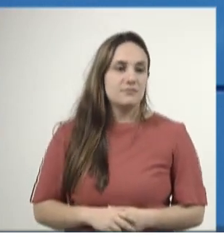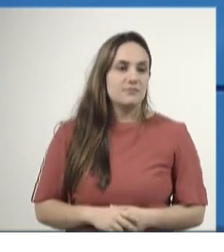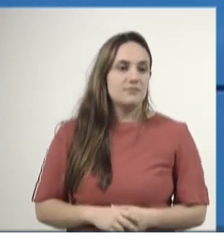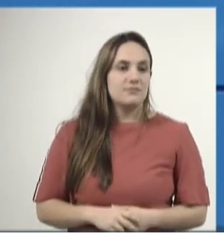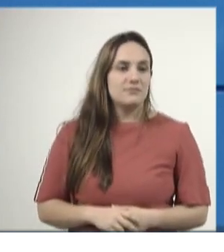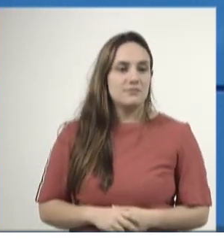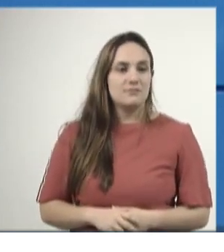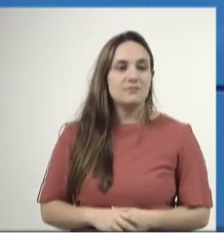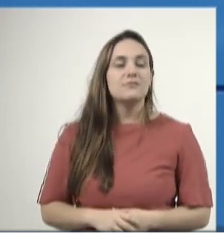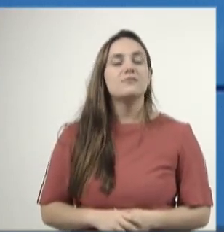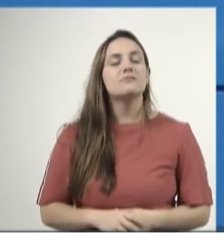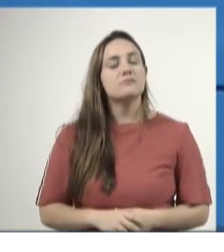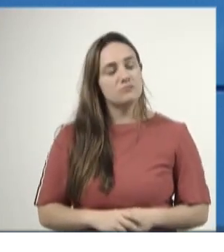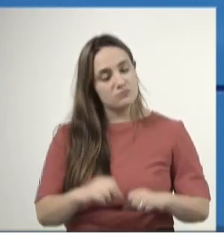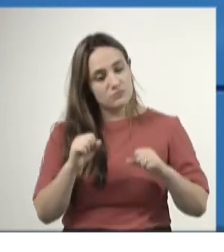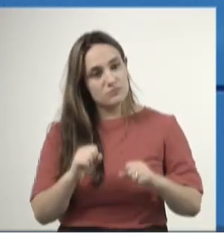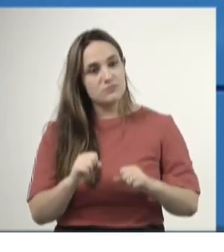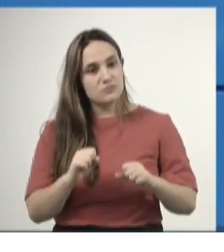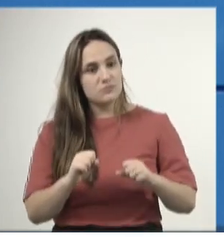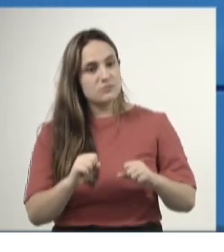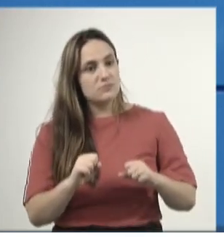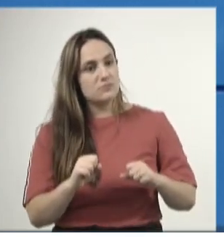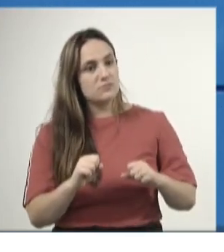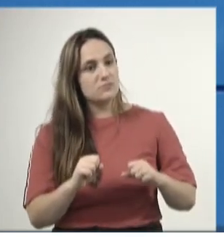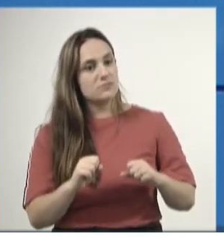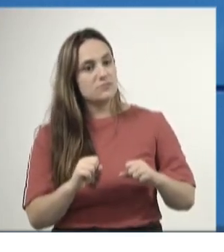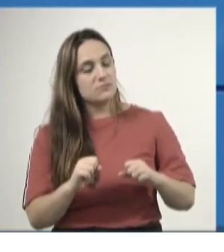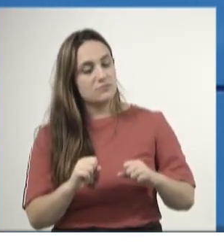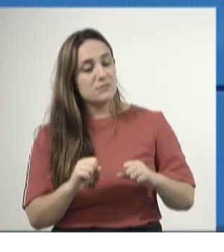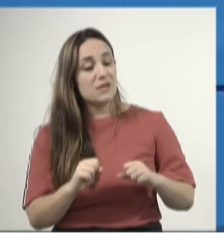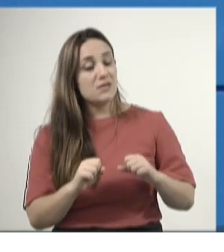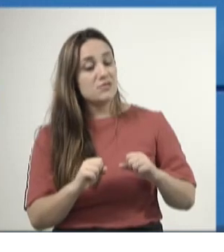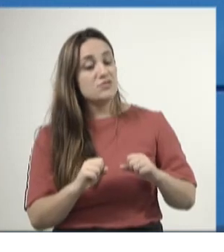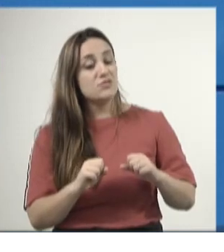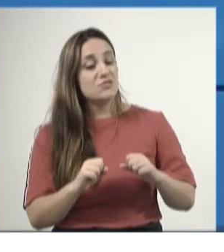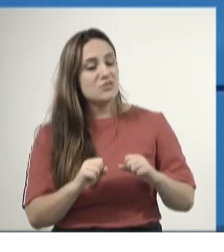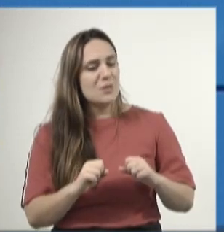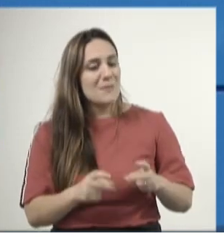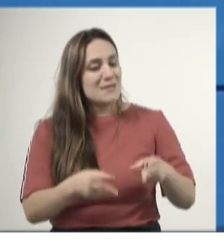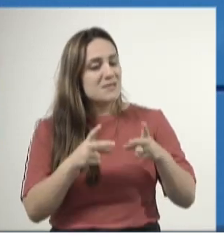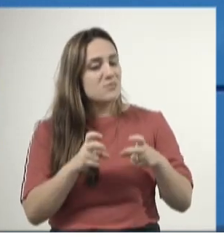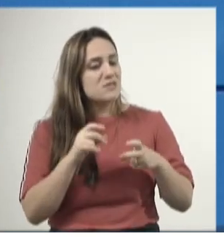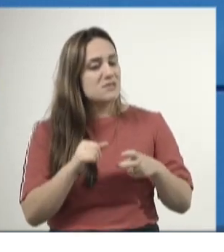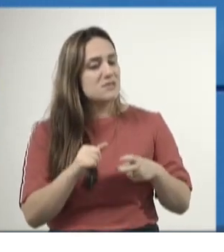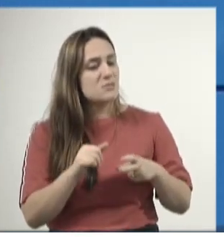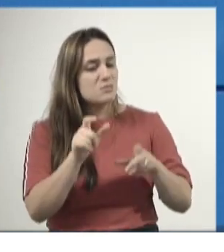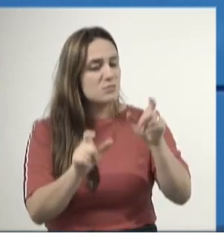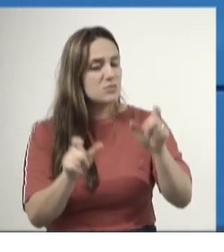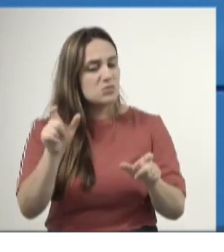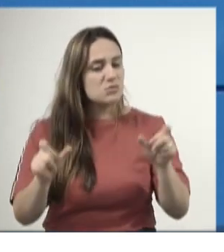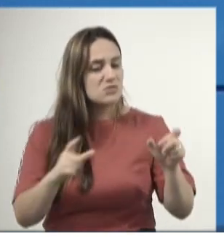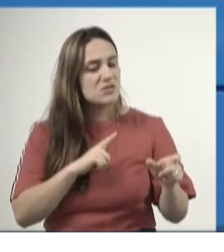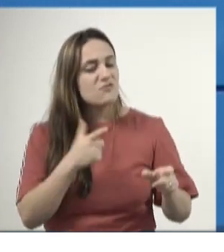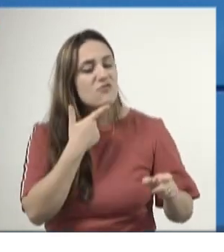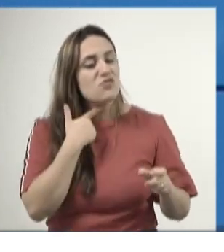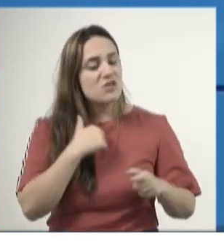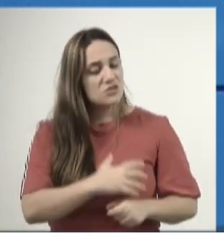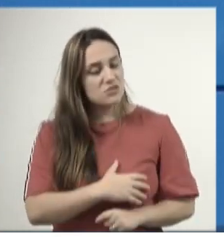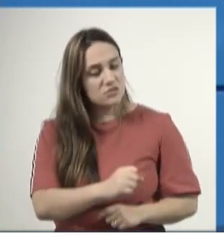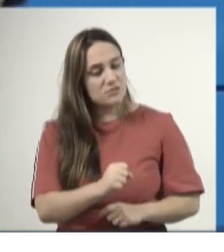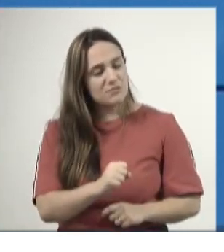elas podem, ali mesmo elas já manifestam ideias de suicídio. Essas pessoas, elas precisam ser